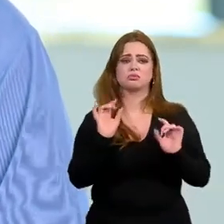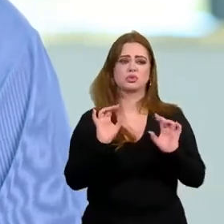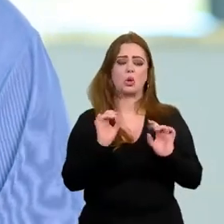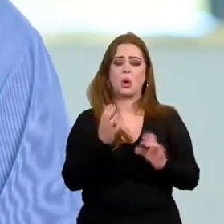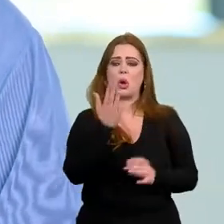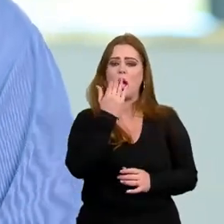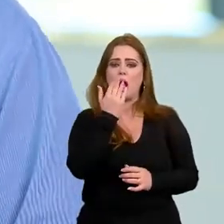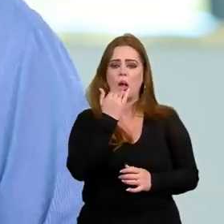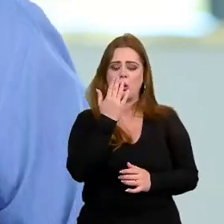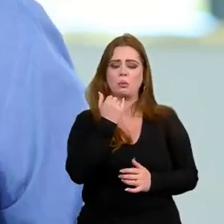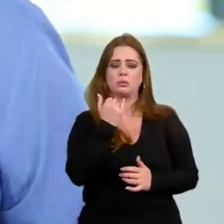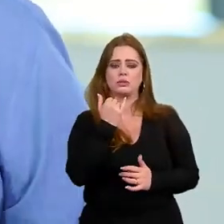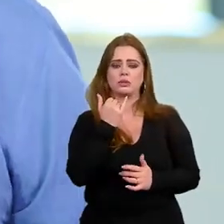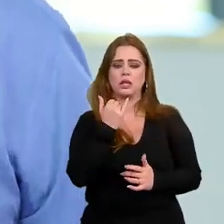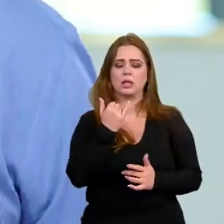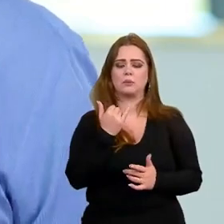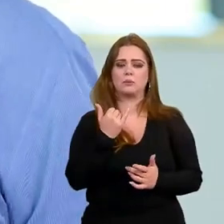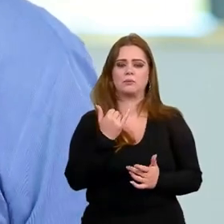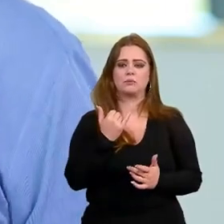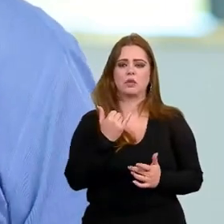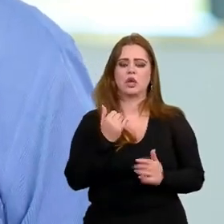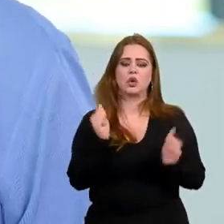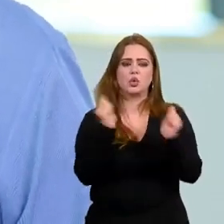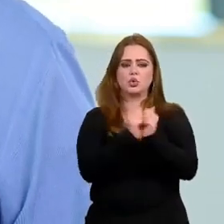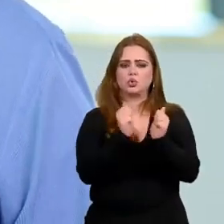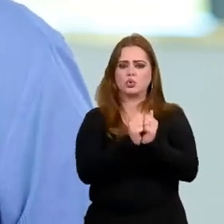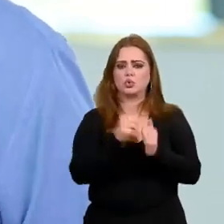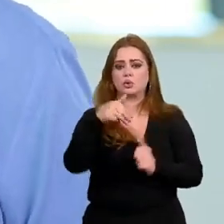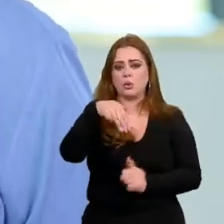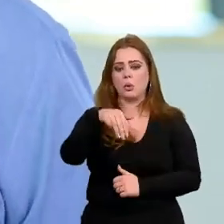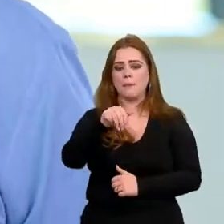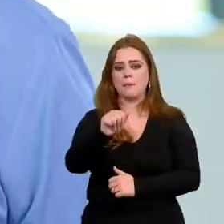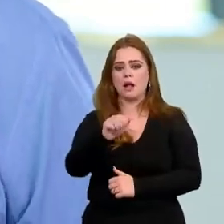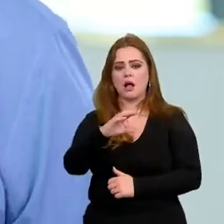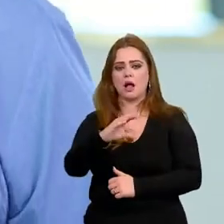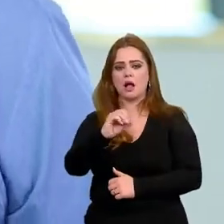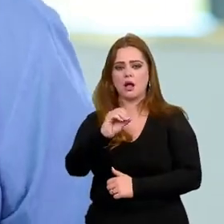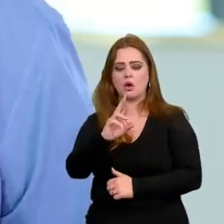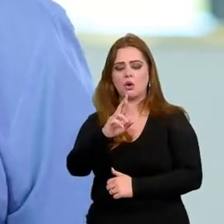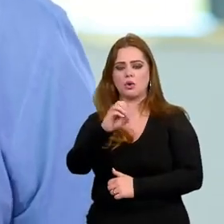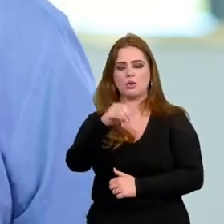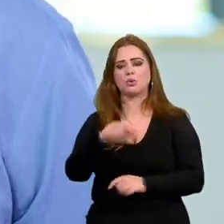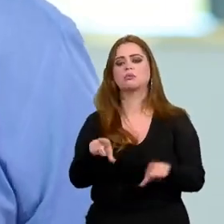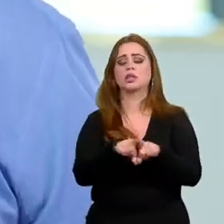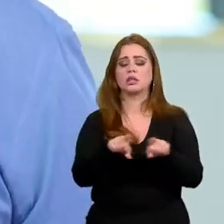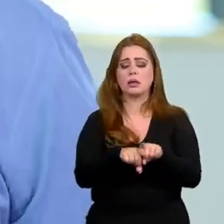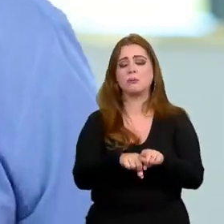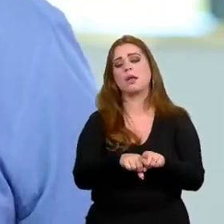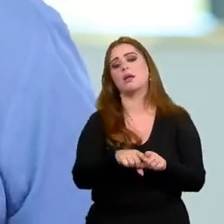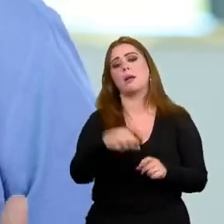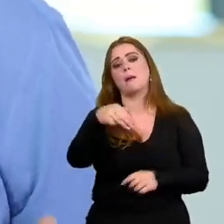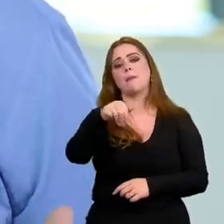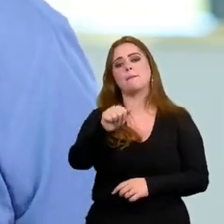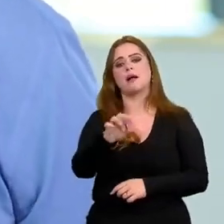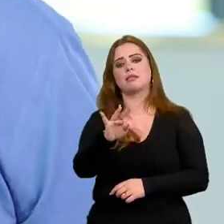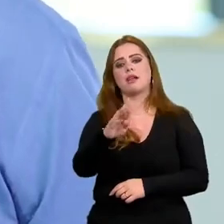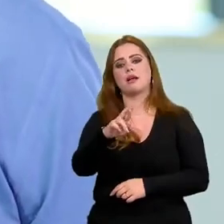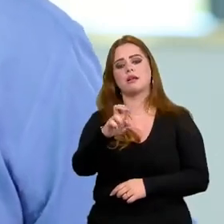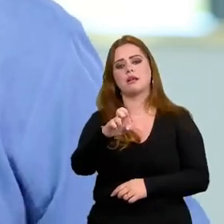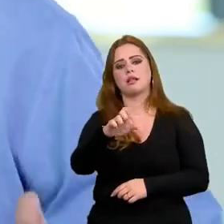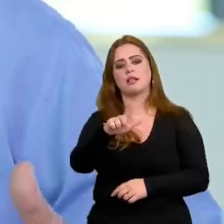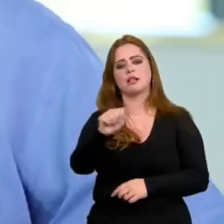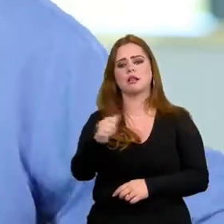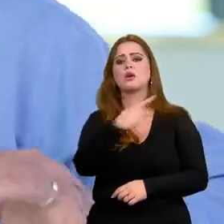com Macron. o Macron e almocei com o presidente Mattarella. Duas comidas de palácio, Sabe que... Sabe, não é essas